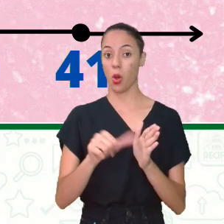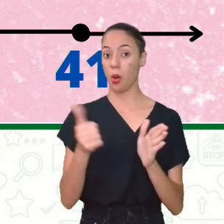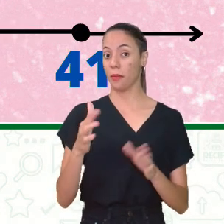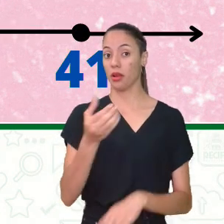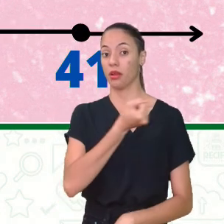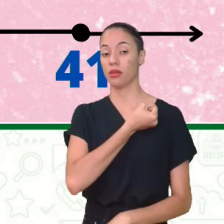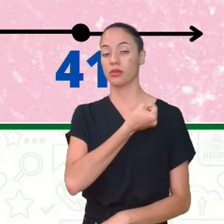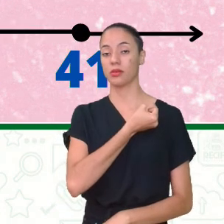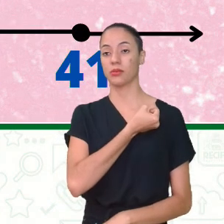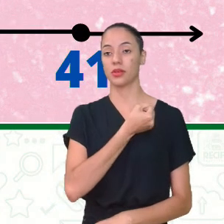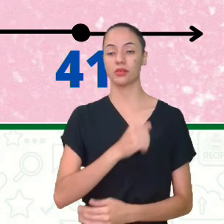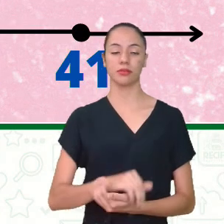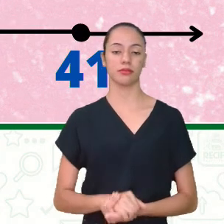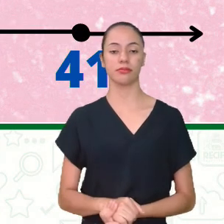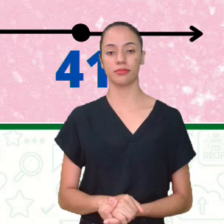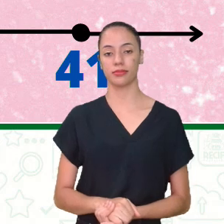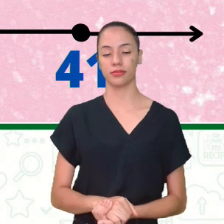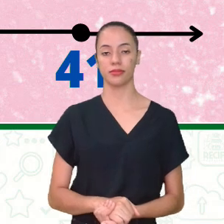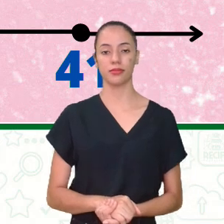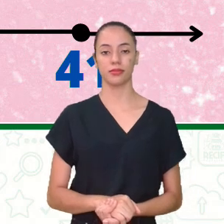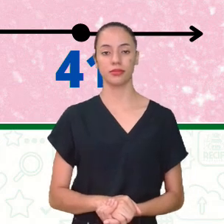que foi a